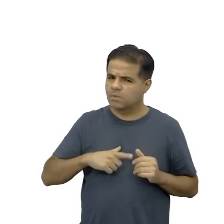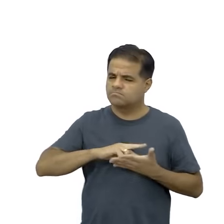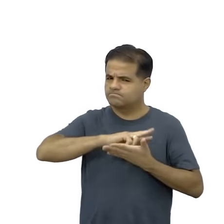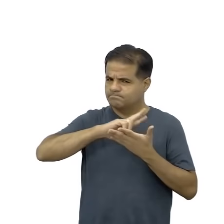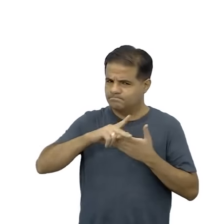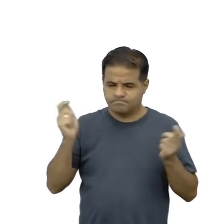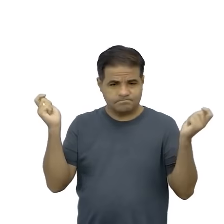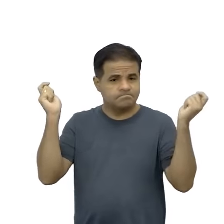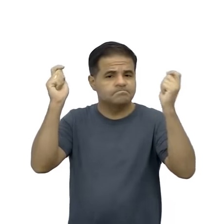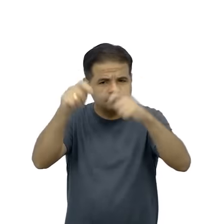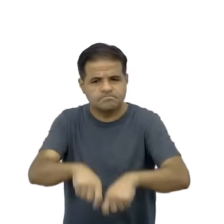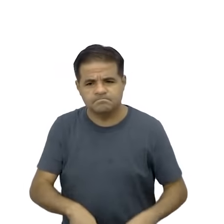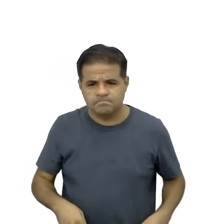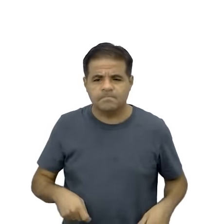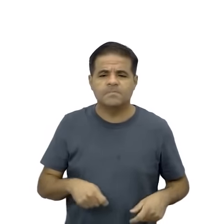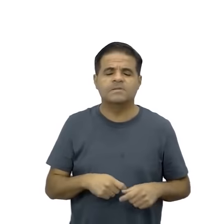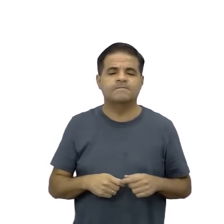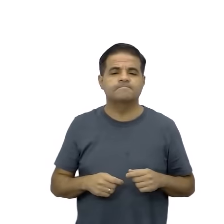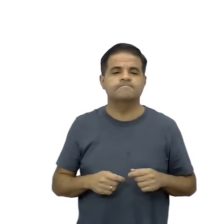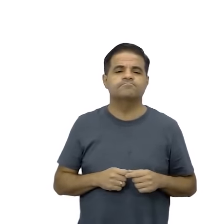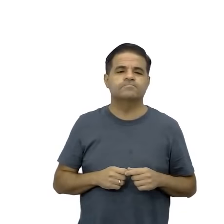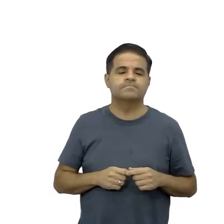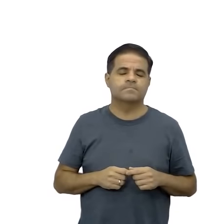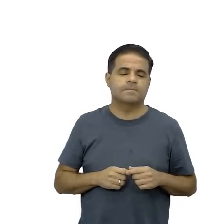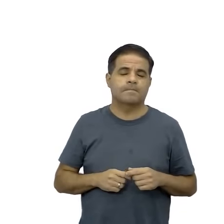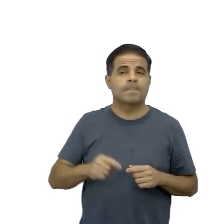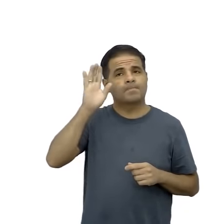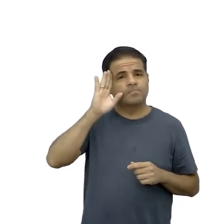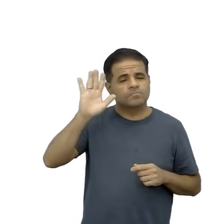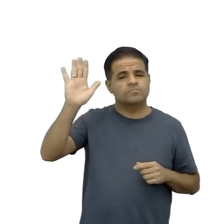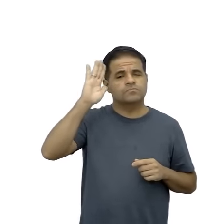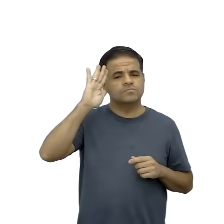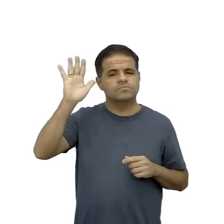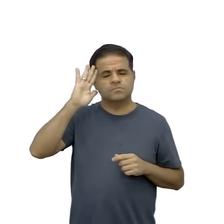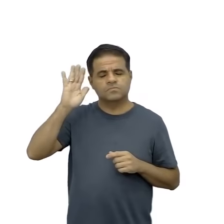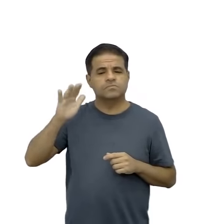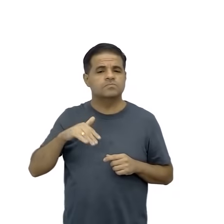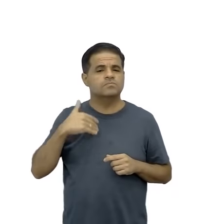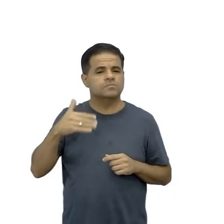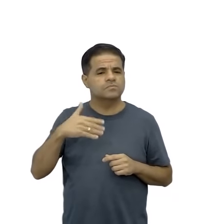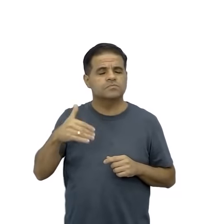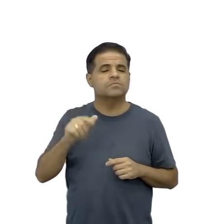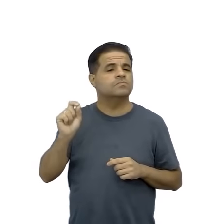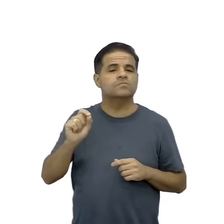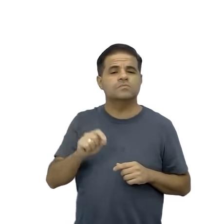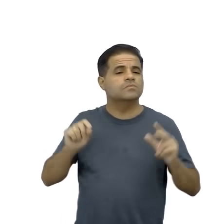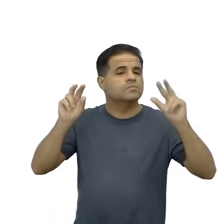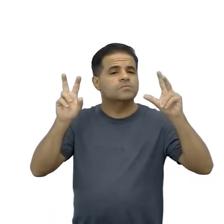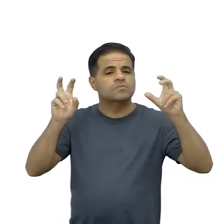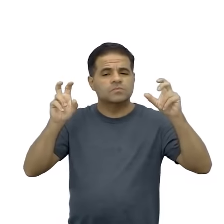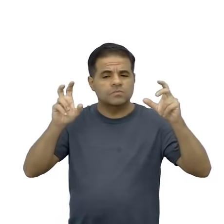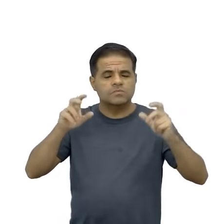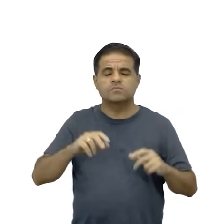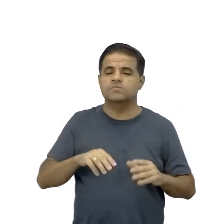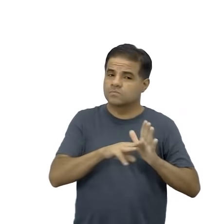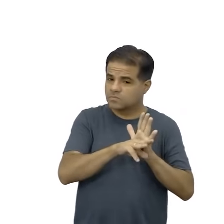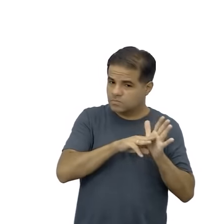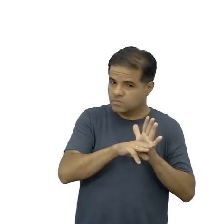muitas possibilidades, como é, pensando lá, que eu já vou falar, né, sobre as questões de